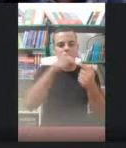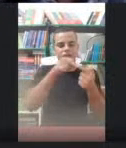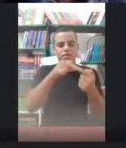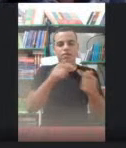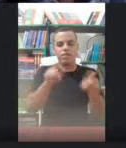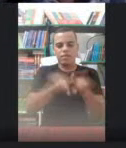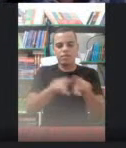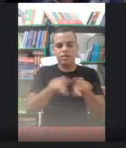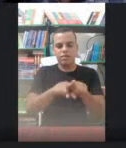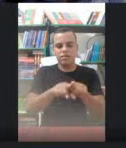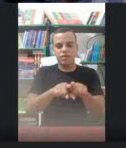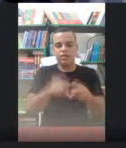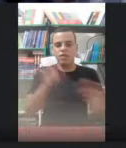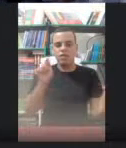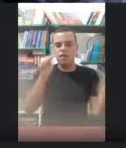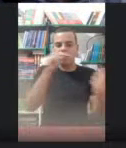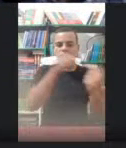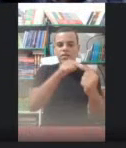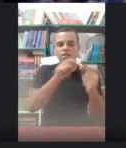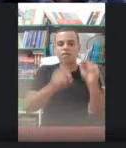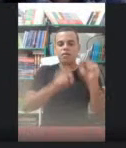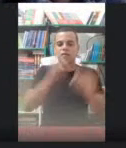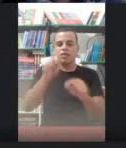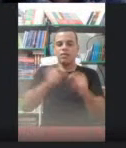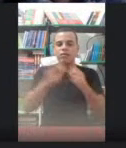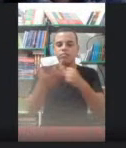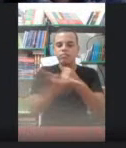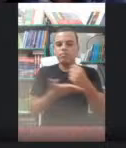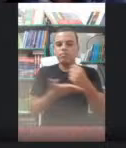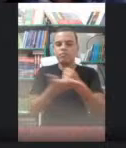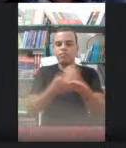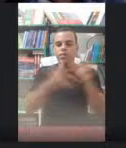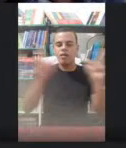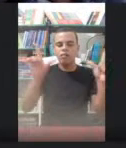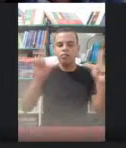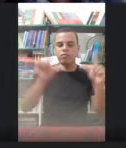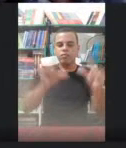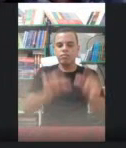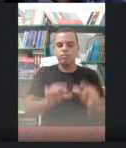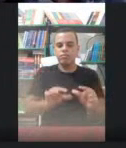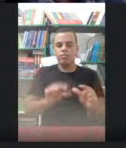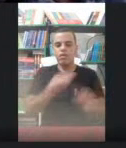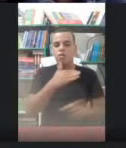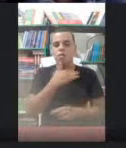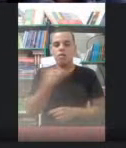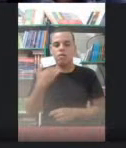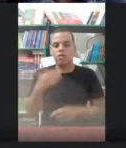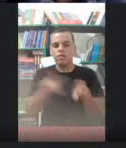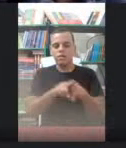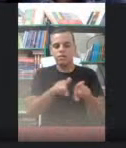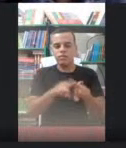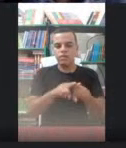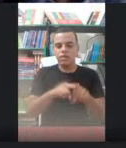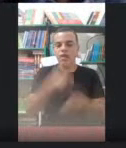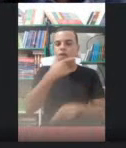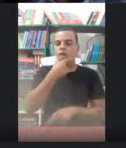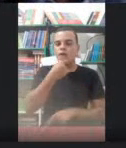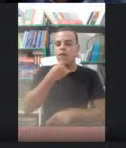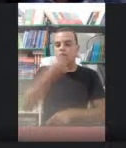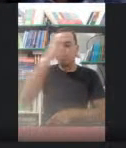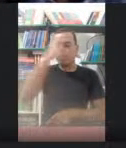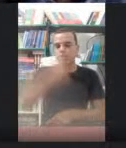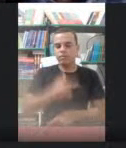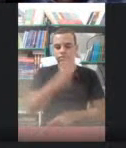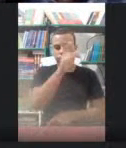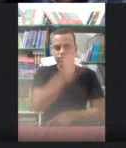desses objetivos é basicamente a diminuição dos indicadores de morte e mortalidade da nossa população masculina, né? Então,